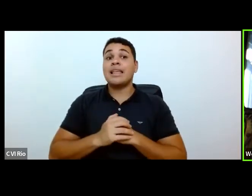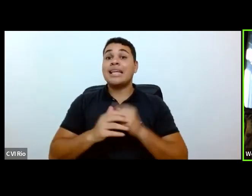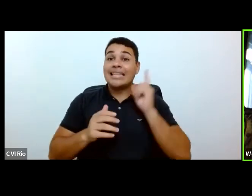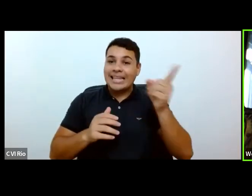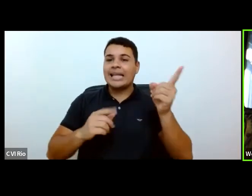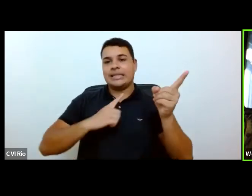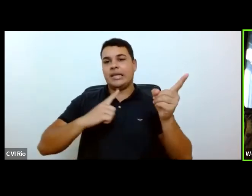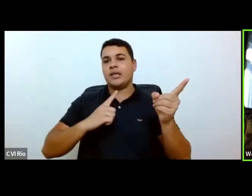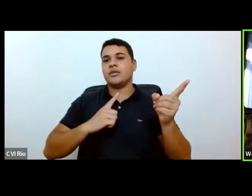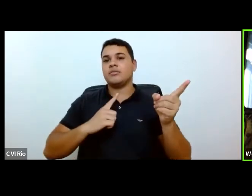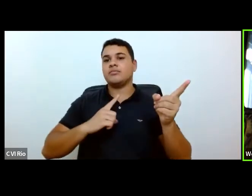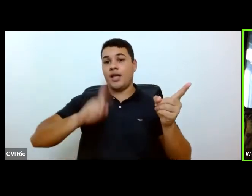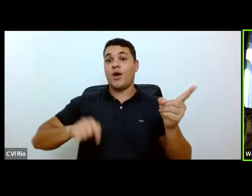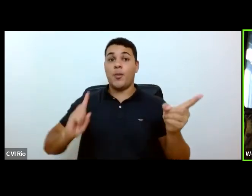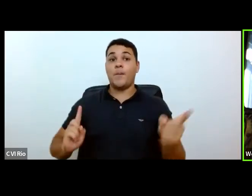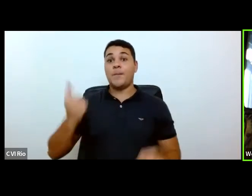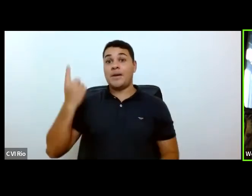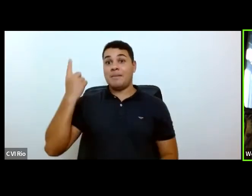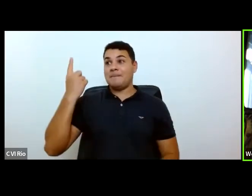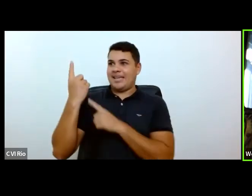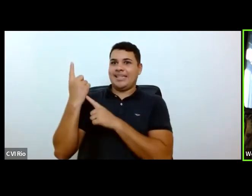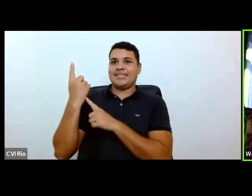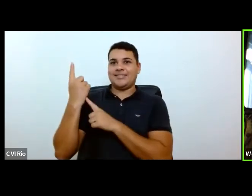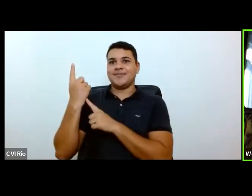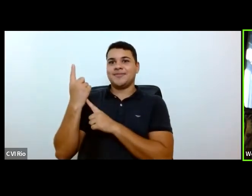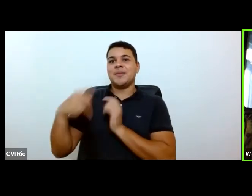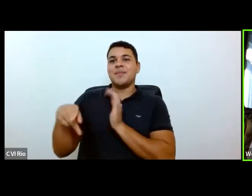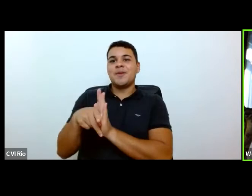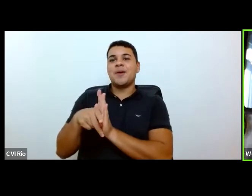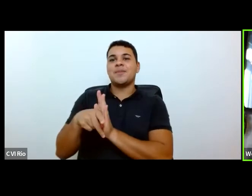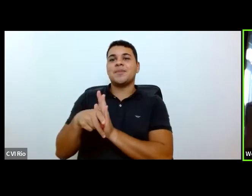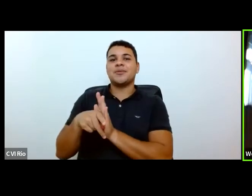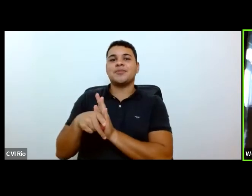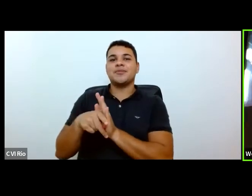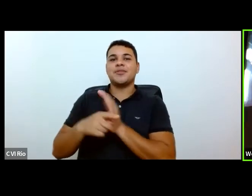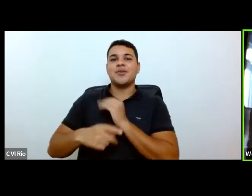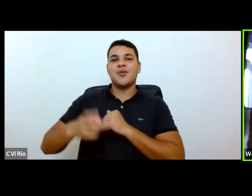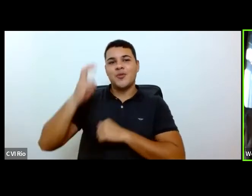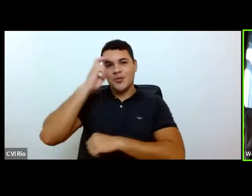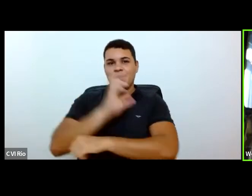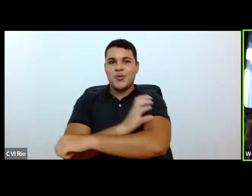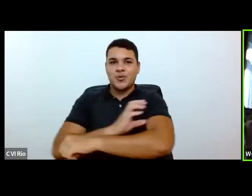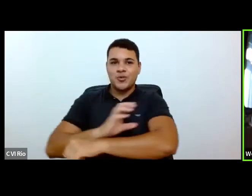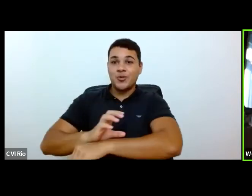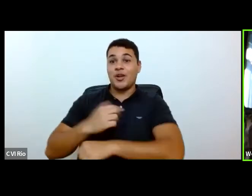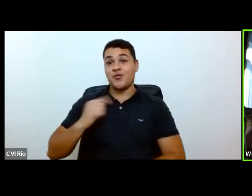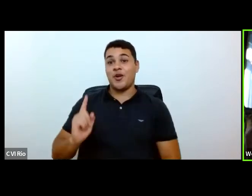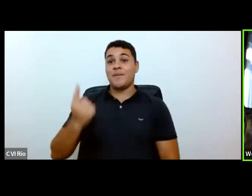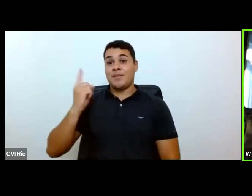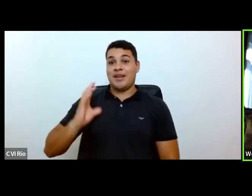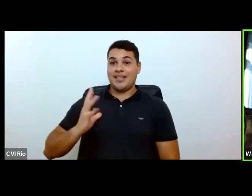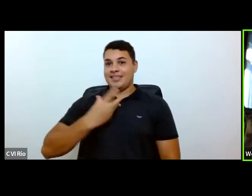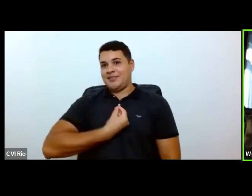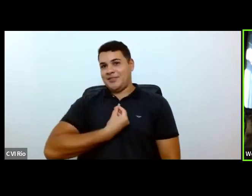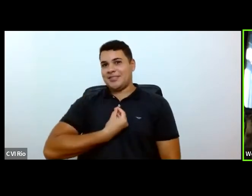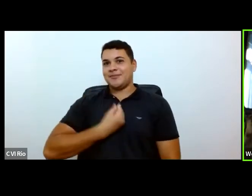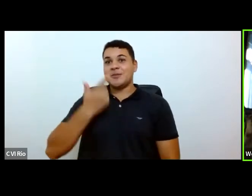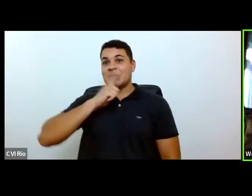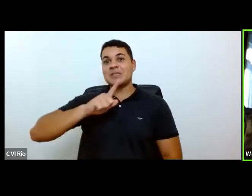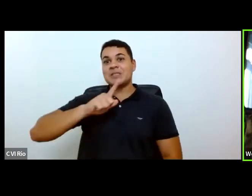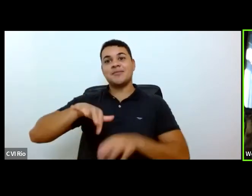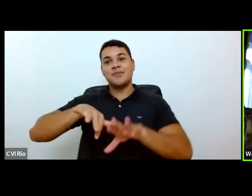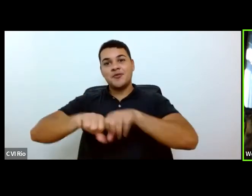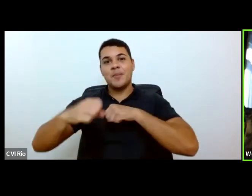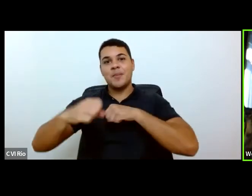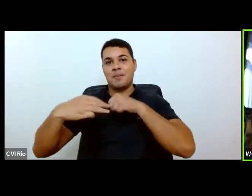2021, primeira travesti a defender mestrado em cultura na UF. Glória, glória, glória, glória, glória às travestis, né, muita glória. Então,